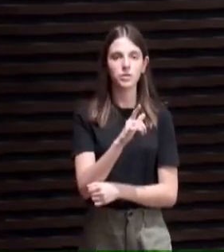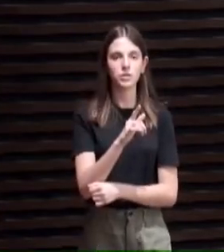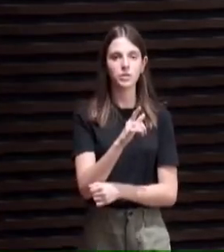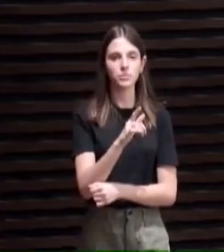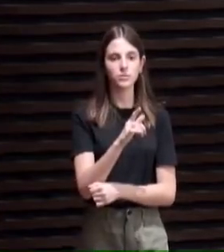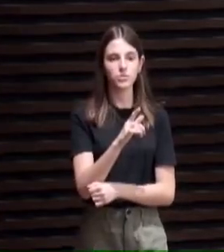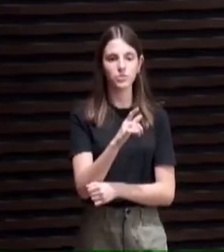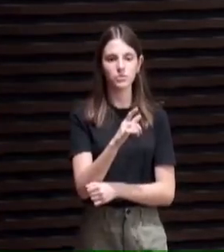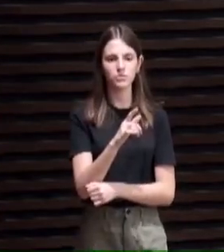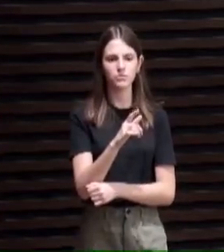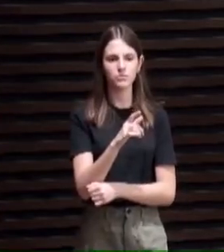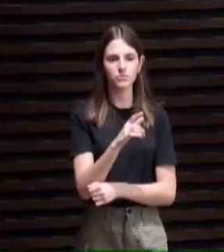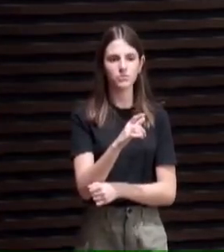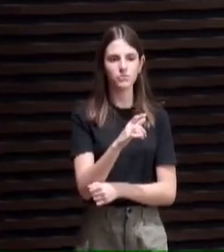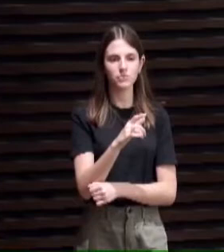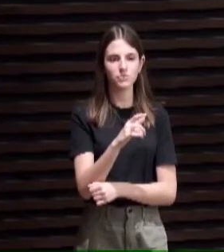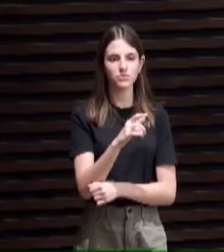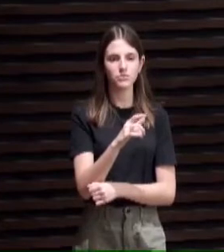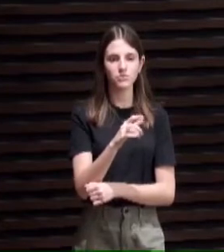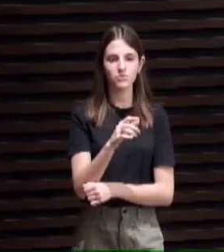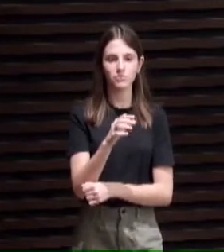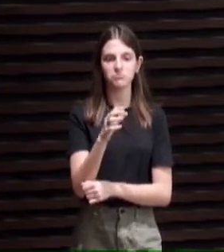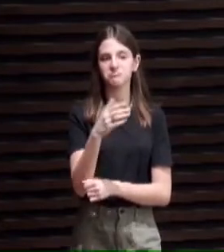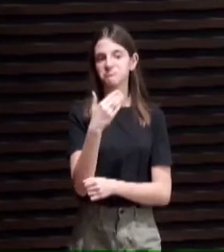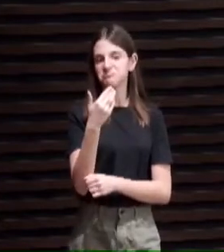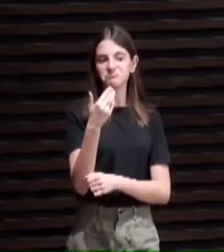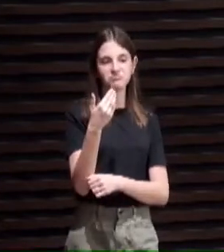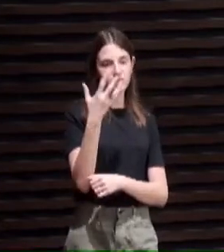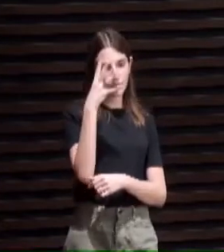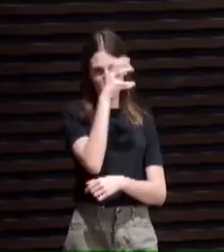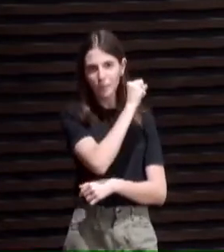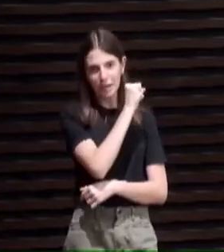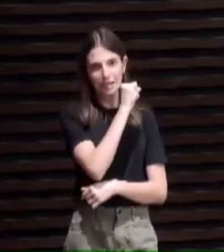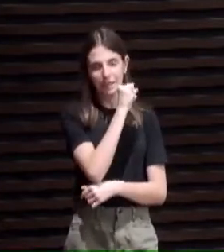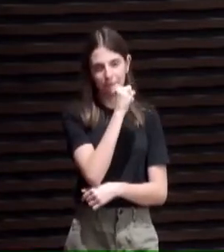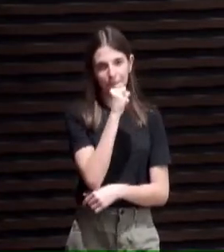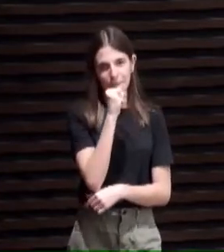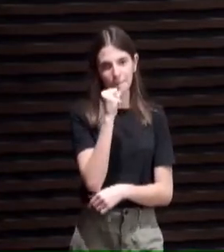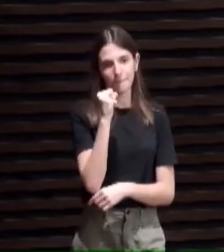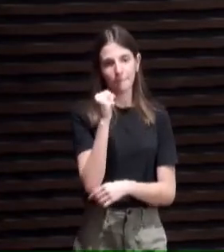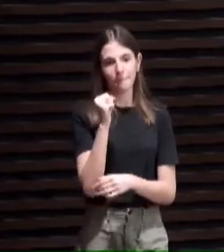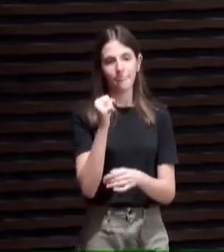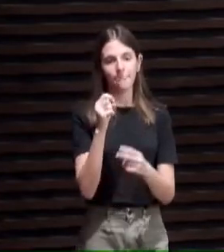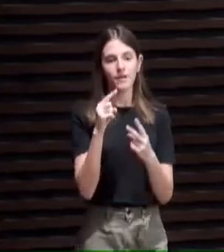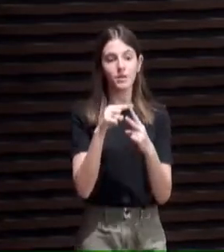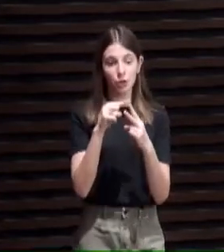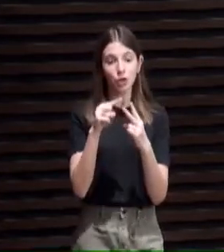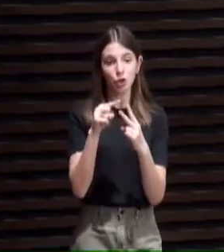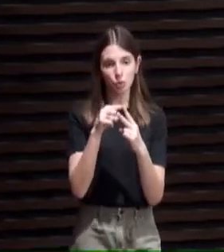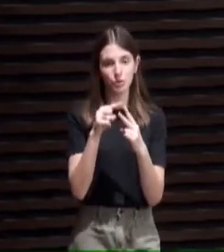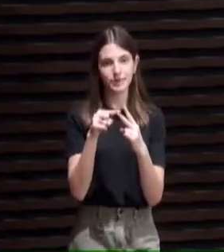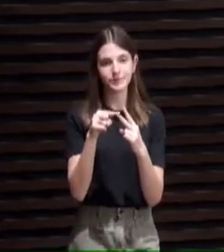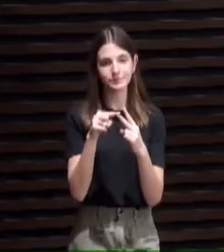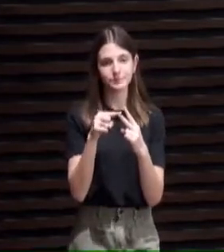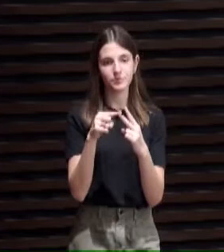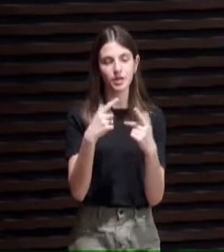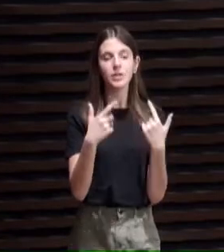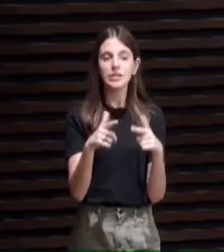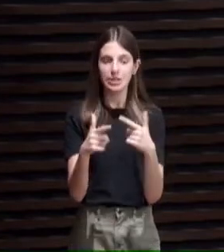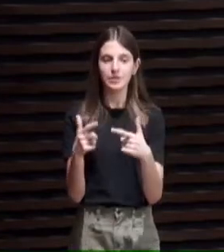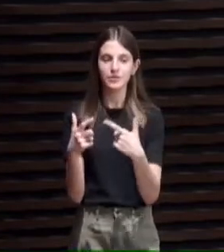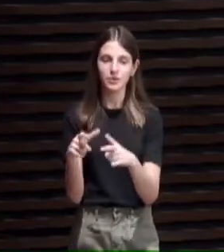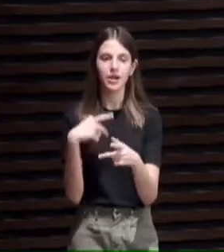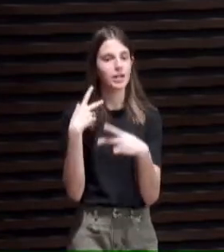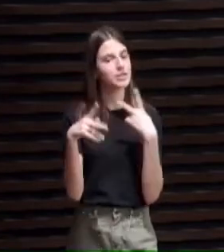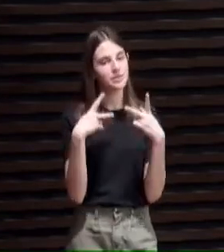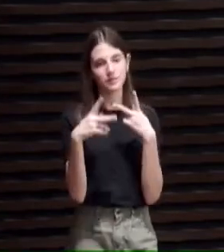dois lugares, que às vezes ele está falando de um jeito e às vezes ele está falando de outro, mas às vezes ele não está dizendo que isso acontece primeiro, depois acontece